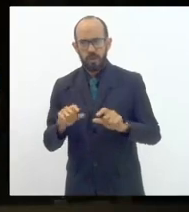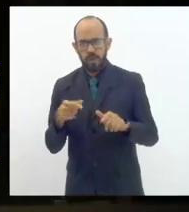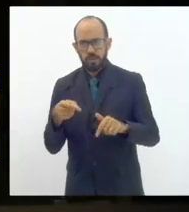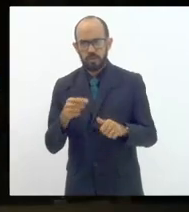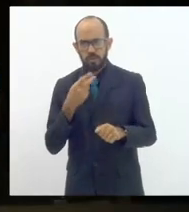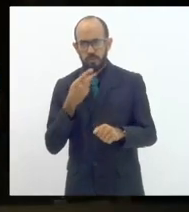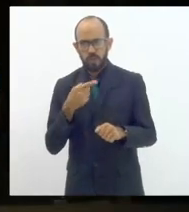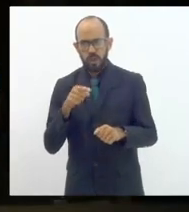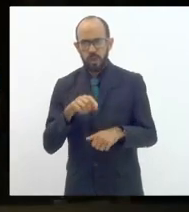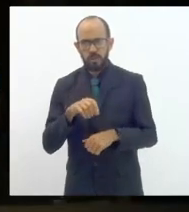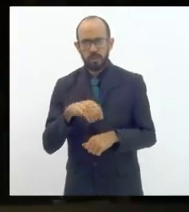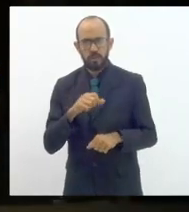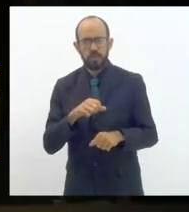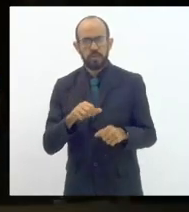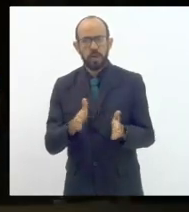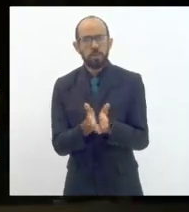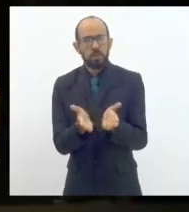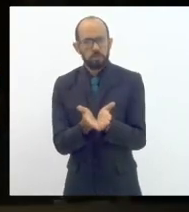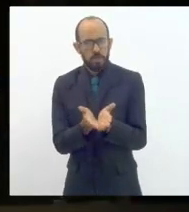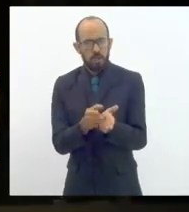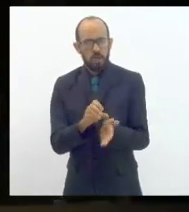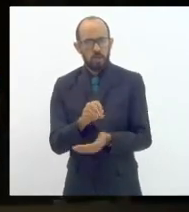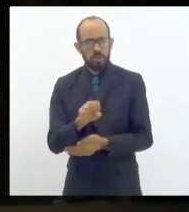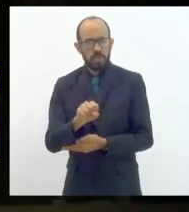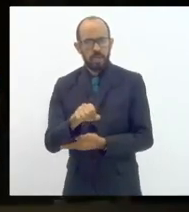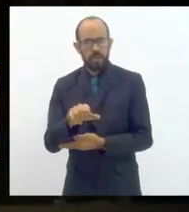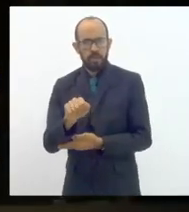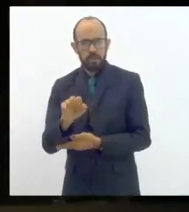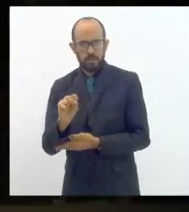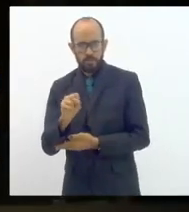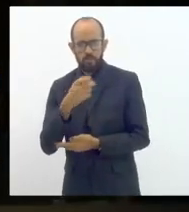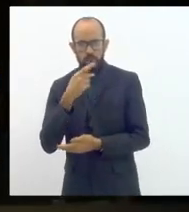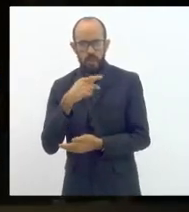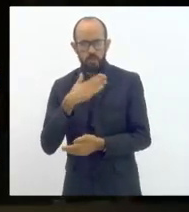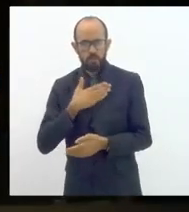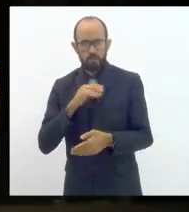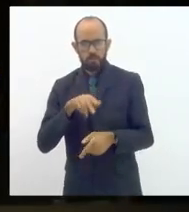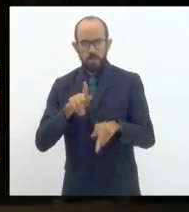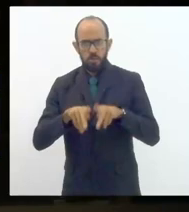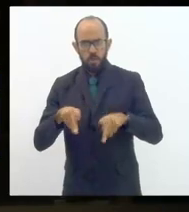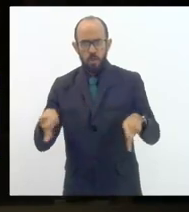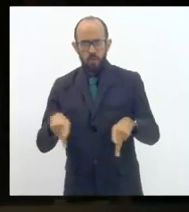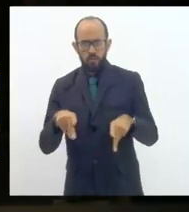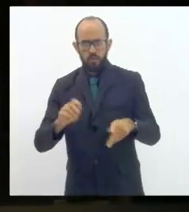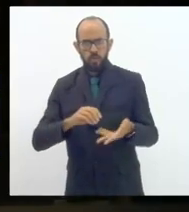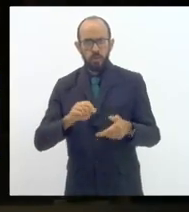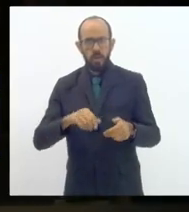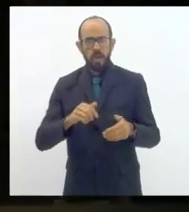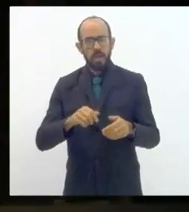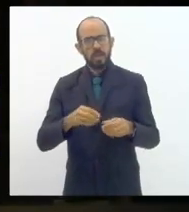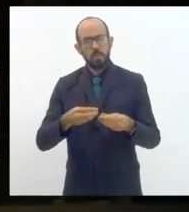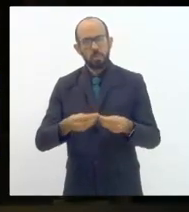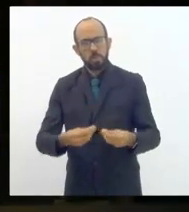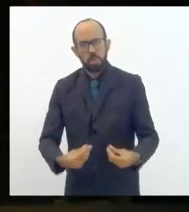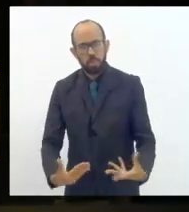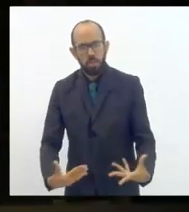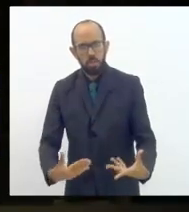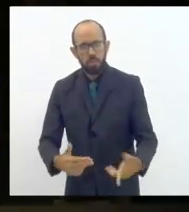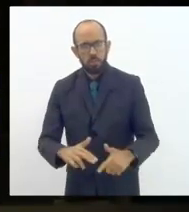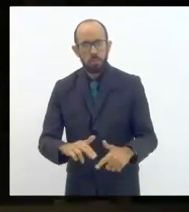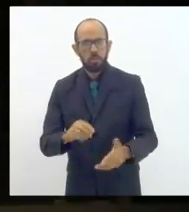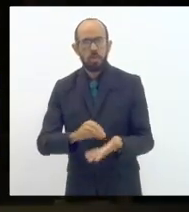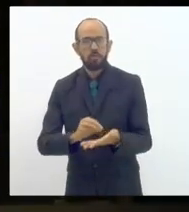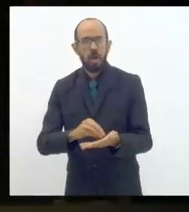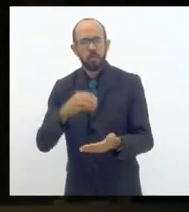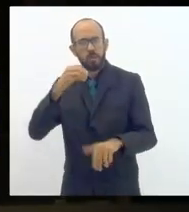que em Oséias 4, 6 diz que o meu povo perece por falta de conhecimento. Então, nessa noite, cada